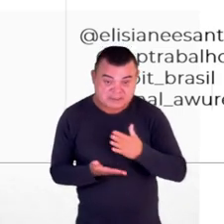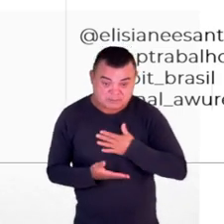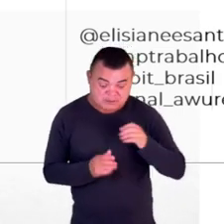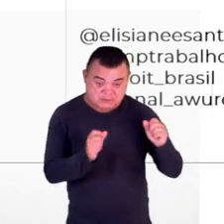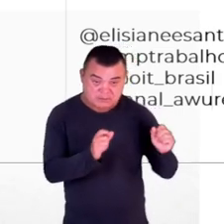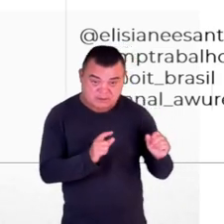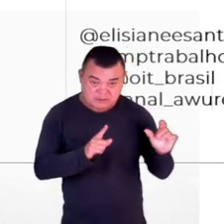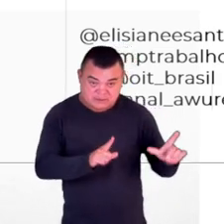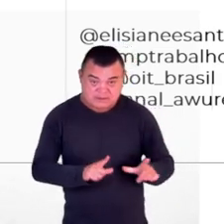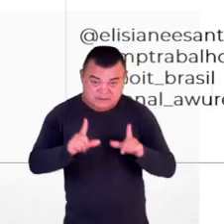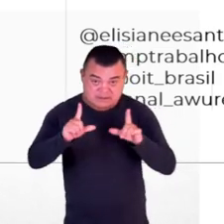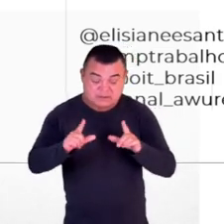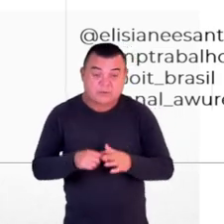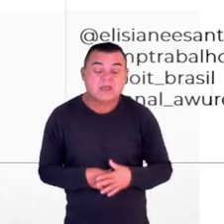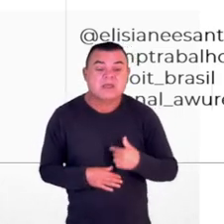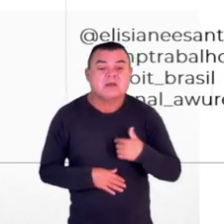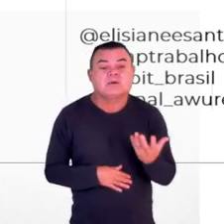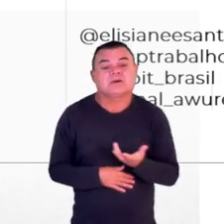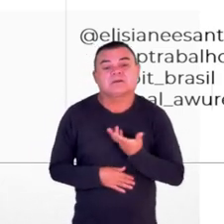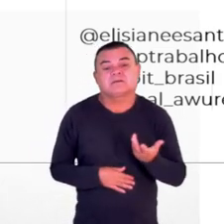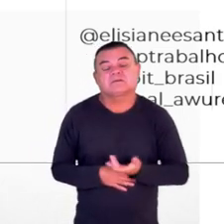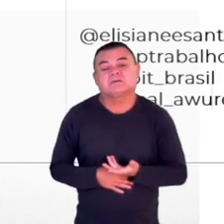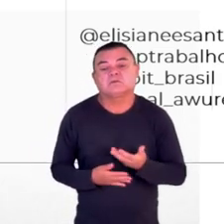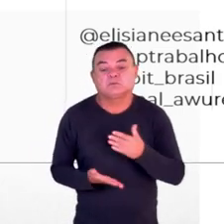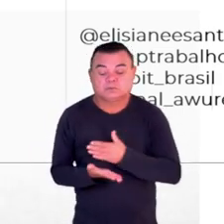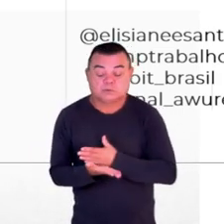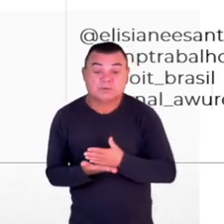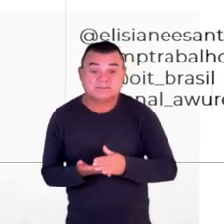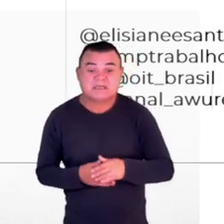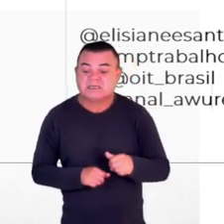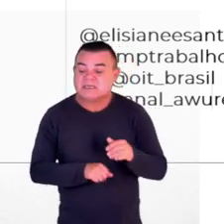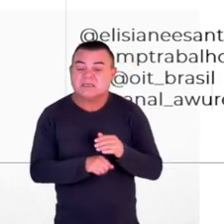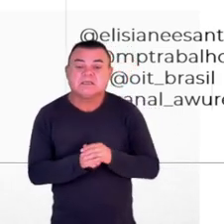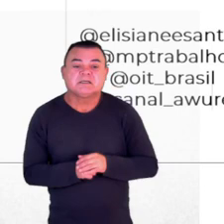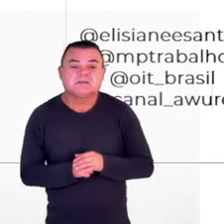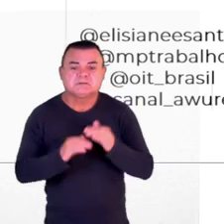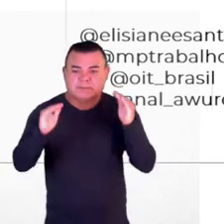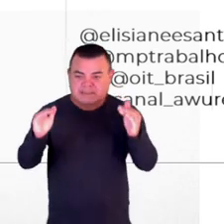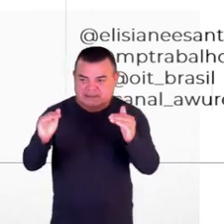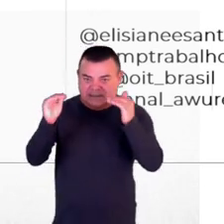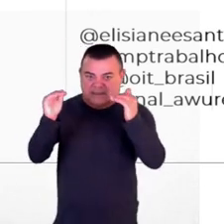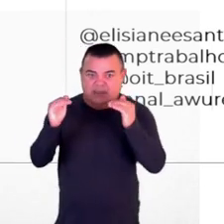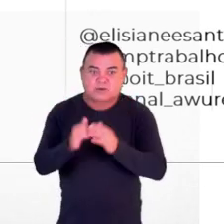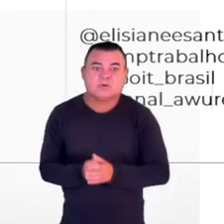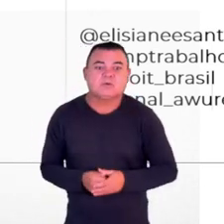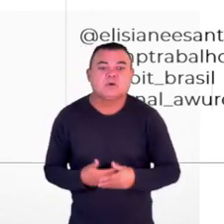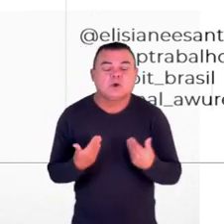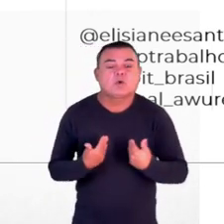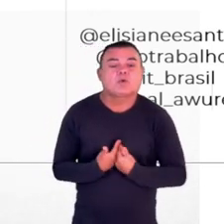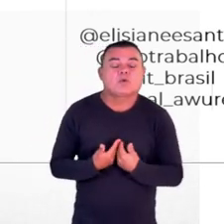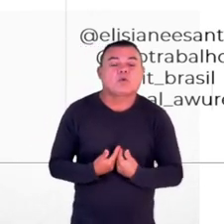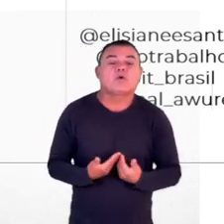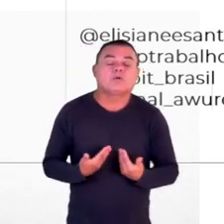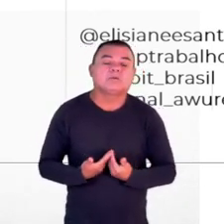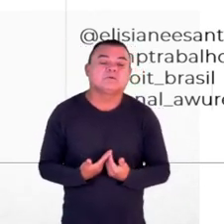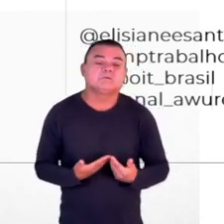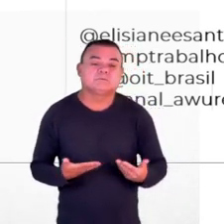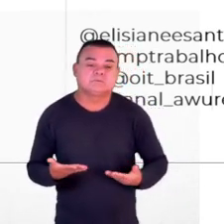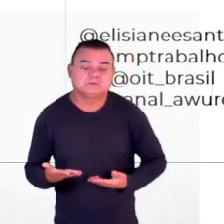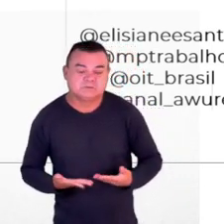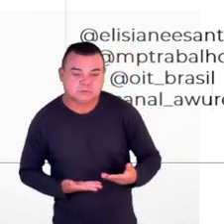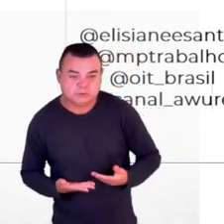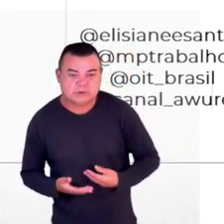apresentação eu quero justamente começar chamando a atenção como membra né como integrante do Ministério